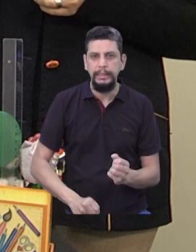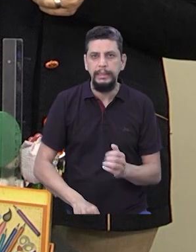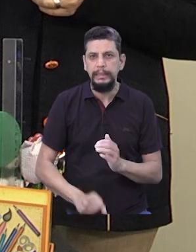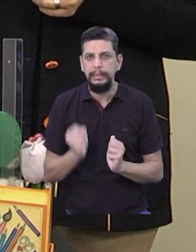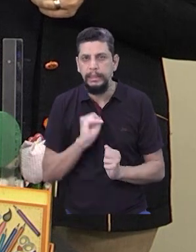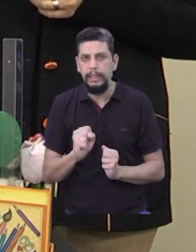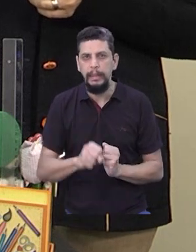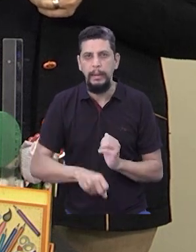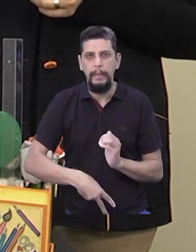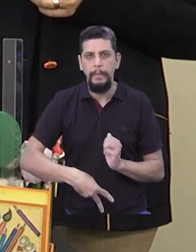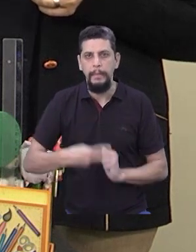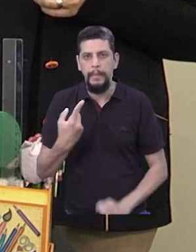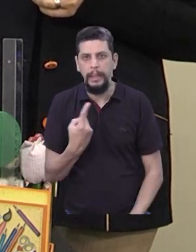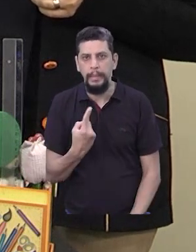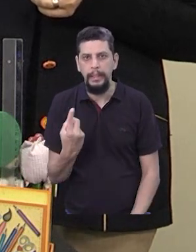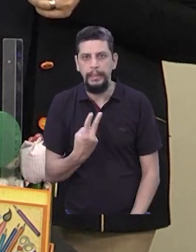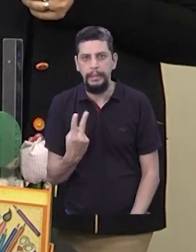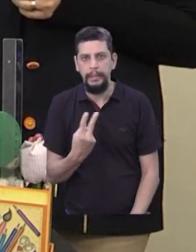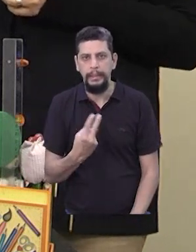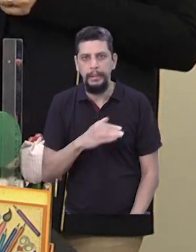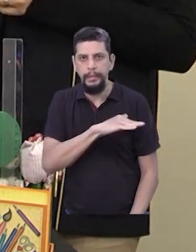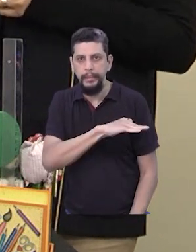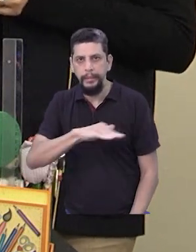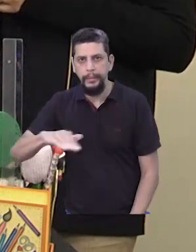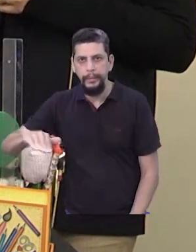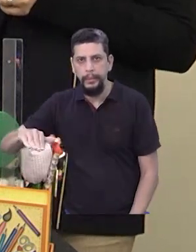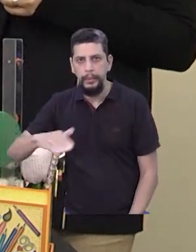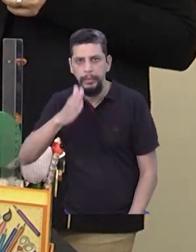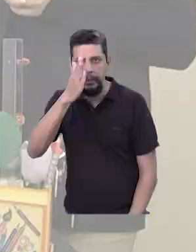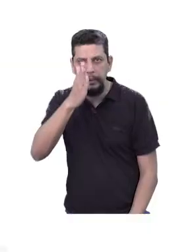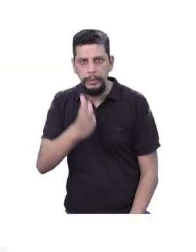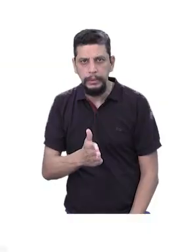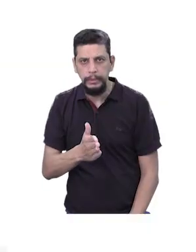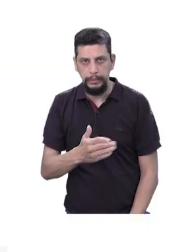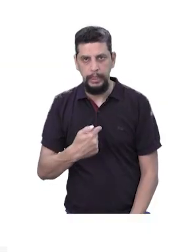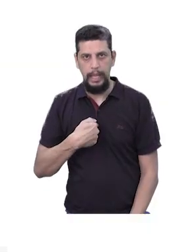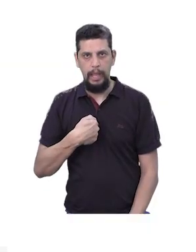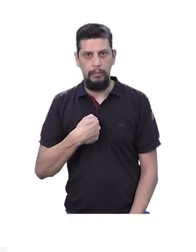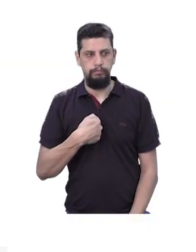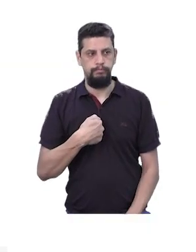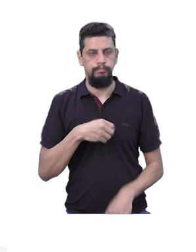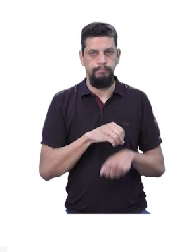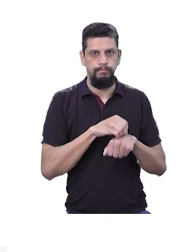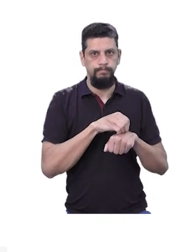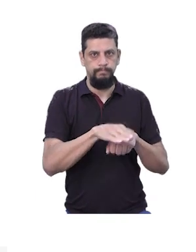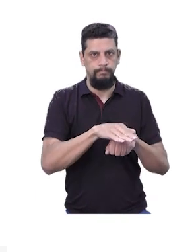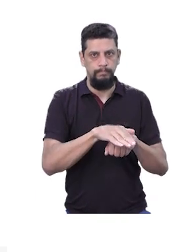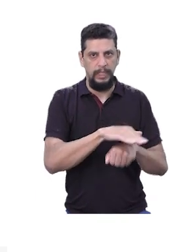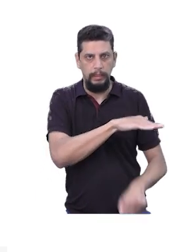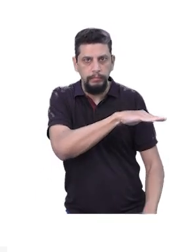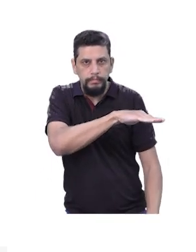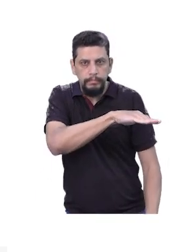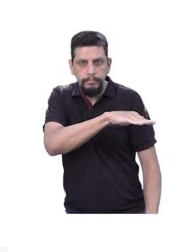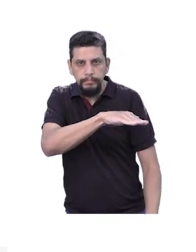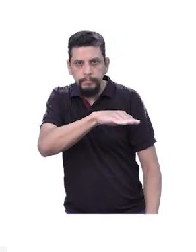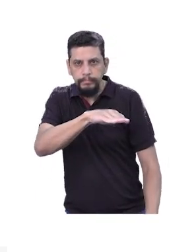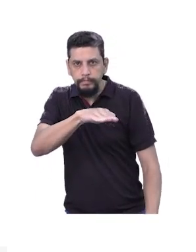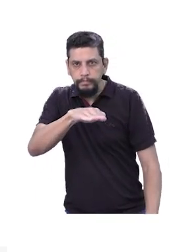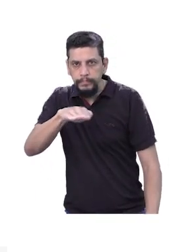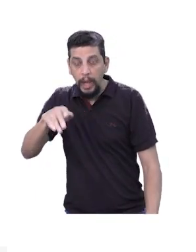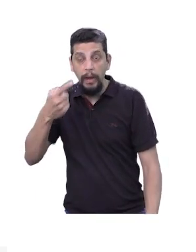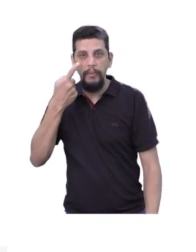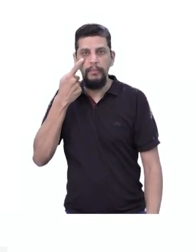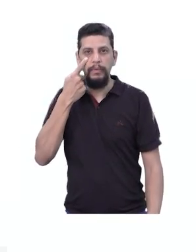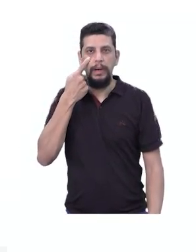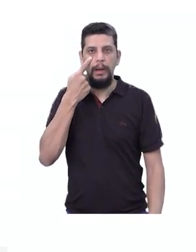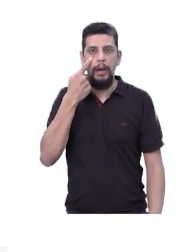tá na primeira linha, na segunda linha, se tá na horizontal, na vertical, né? Outra dica, está na horizontal.